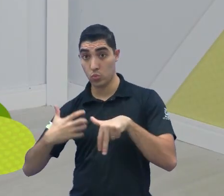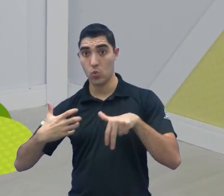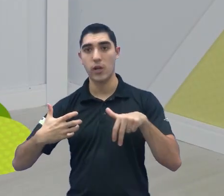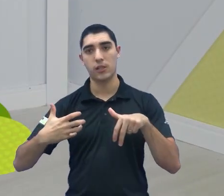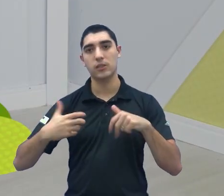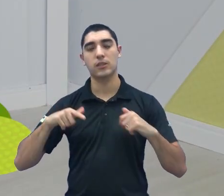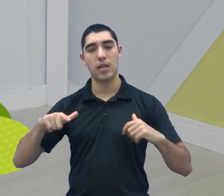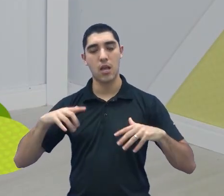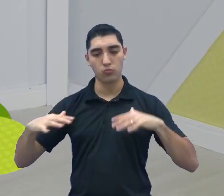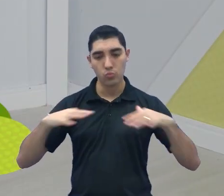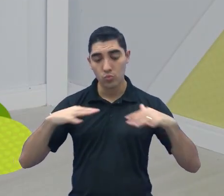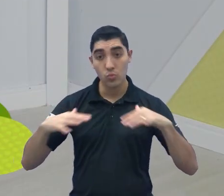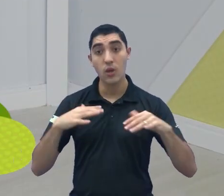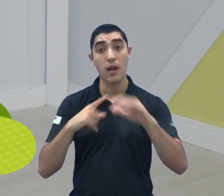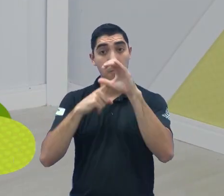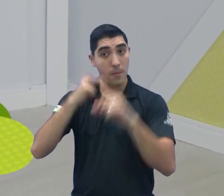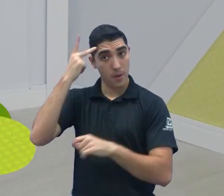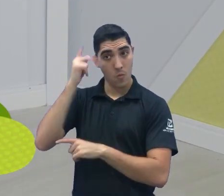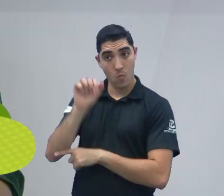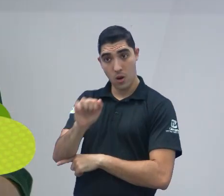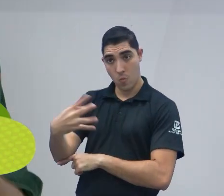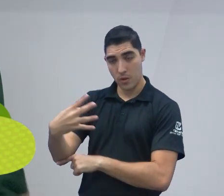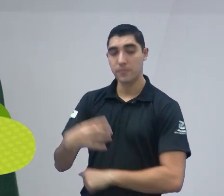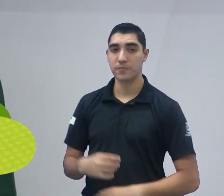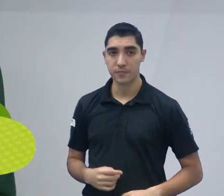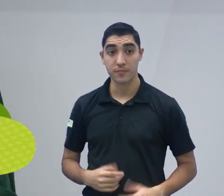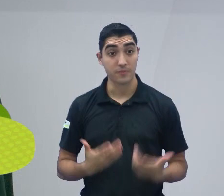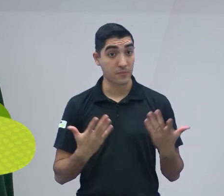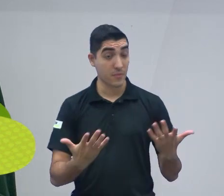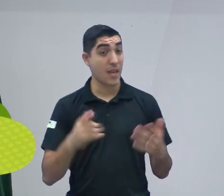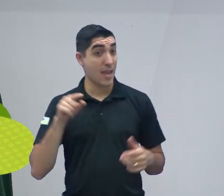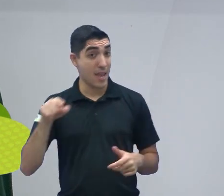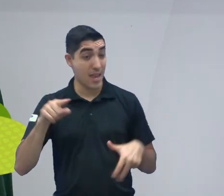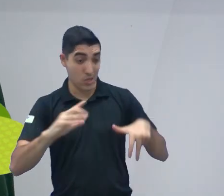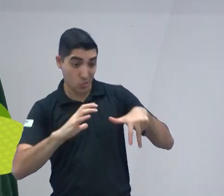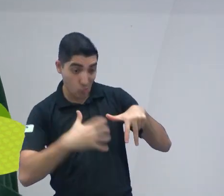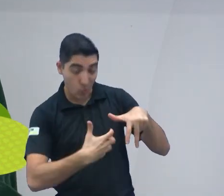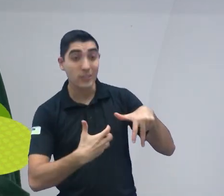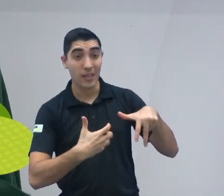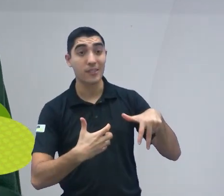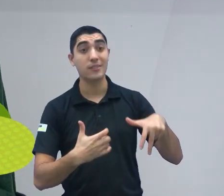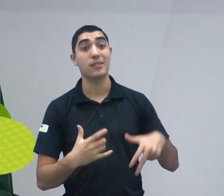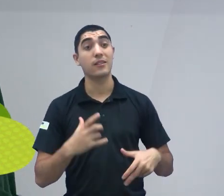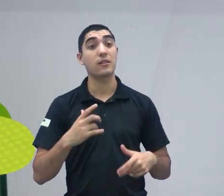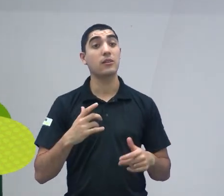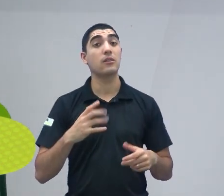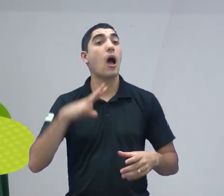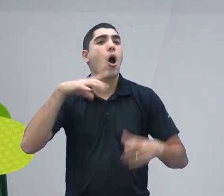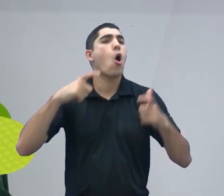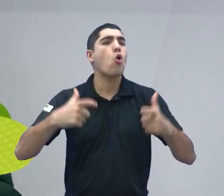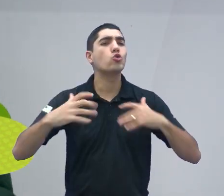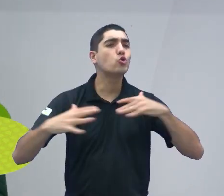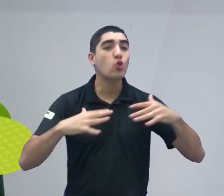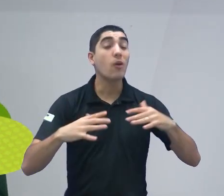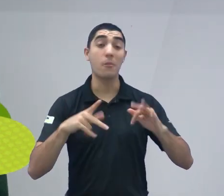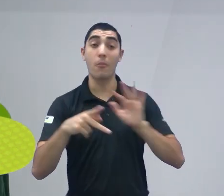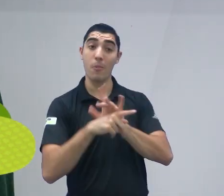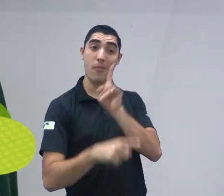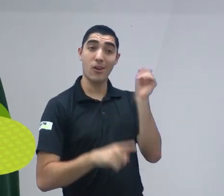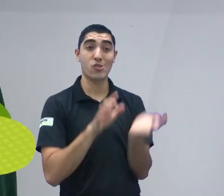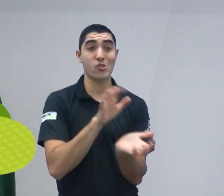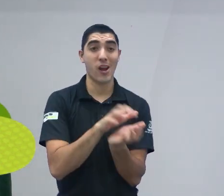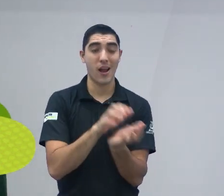da Série A4, João. Tá certo, o Joseense que vai receber, vai mandar seus jogos em Jacareí, lá no antigo estádio